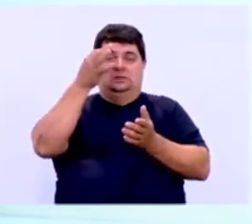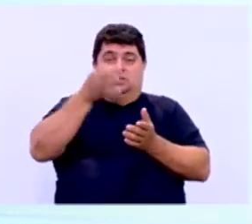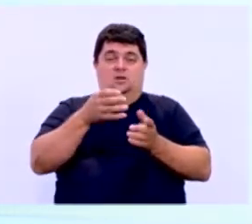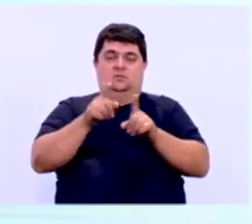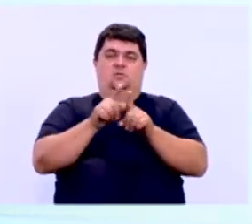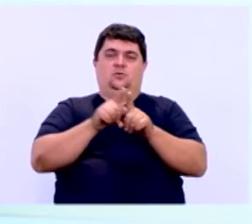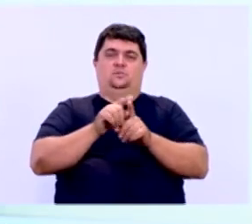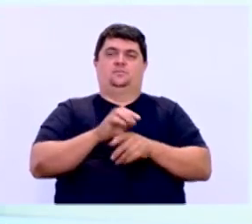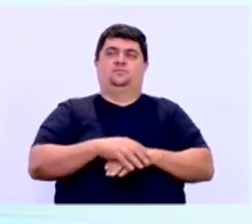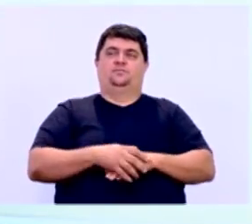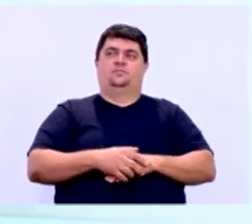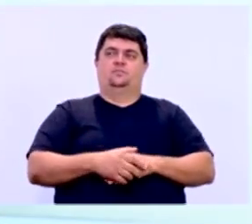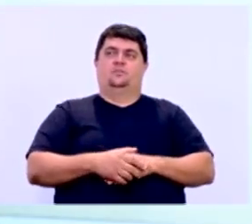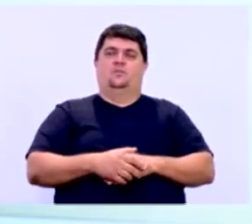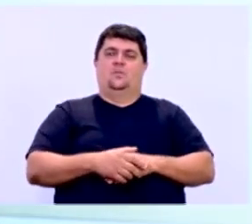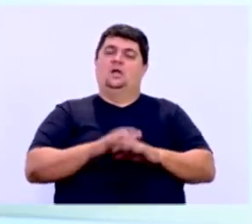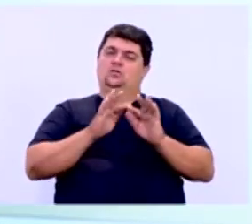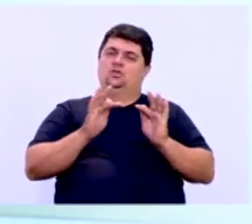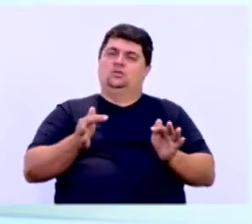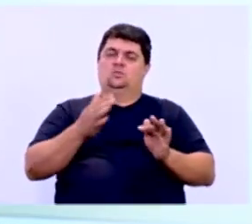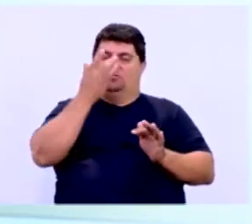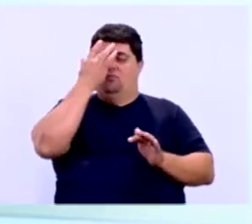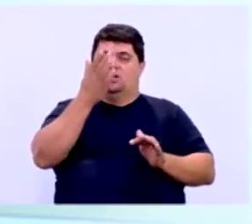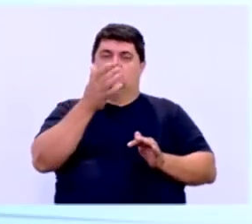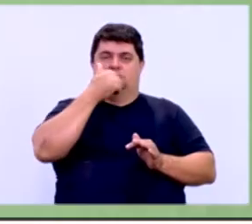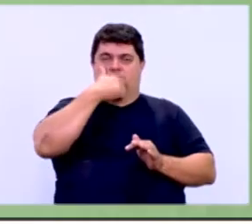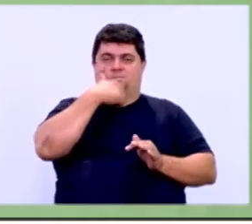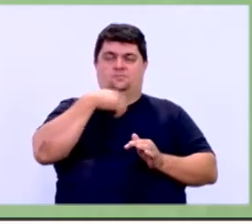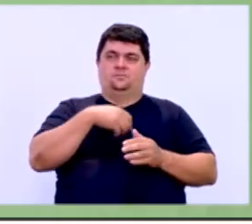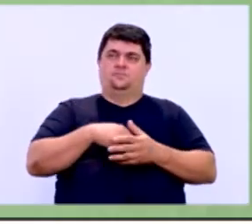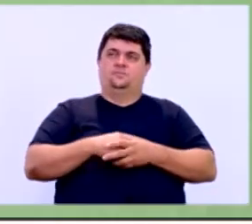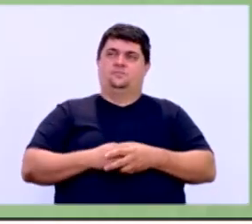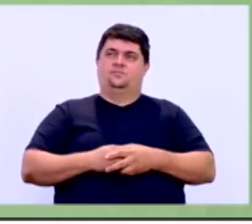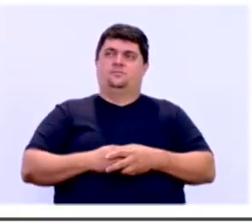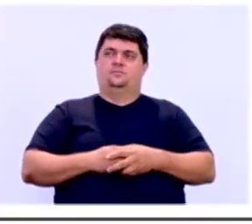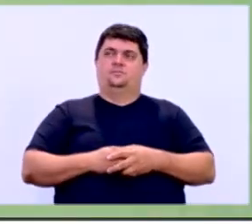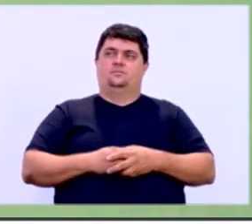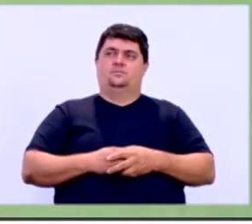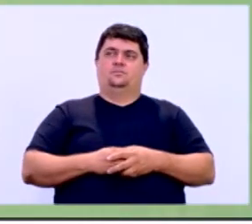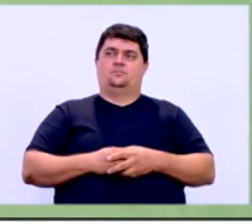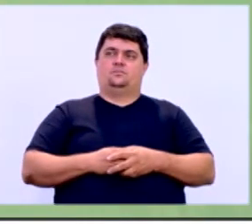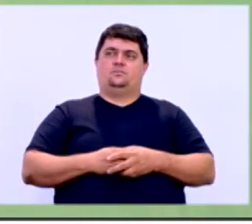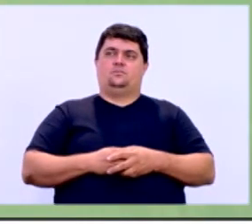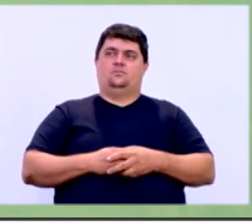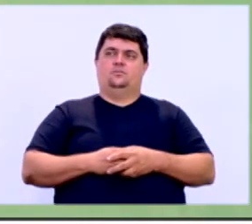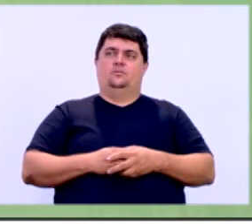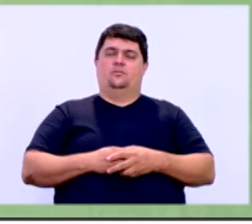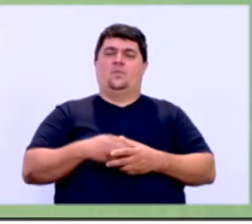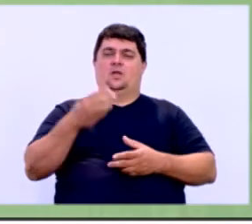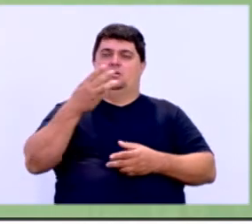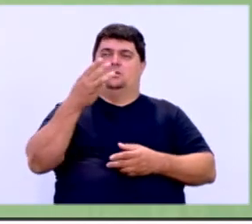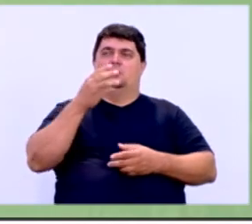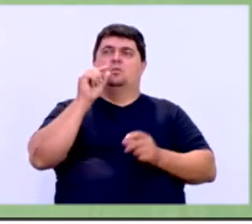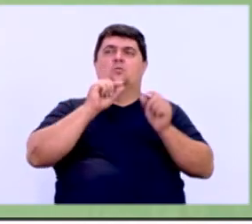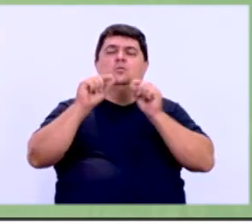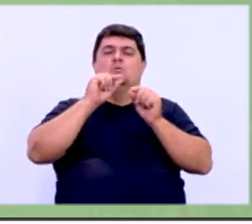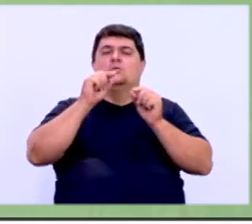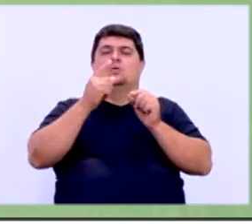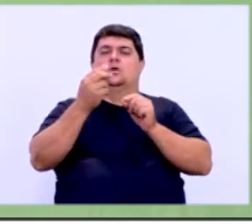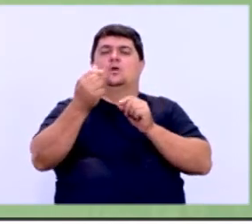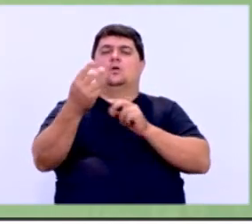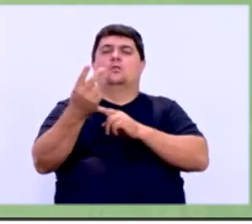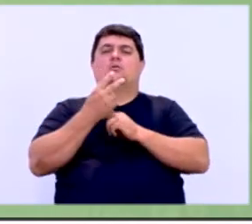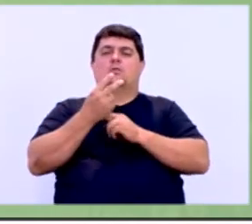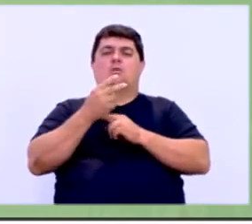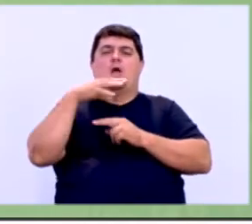a questão, né? Uma questão simples, tranquila. Questão número 3, né? O que é um